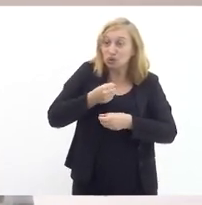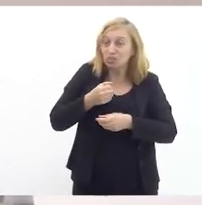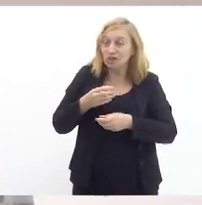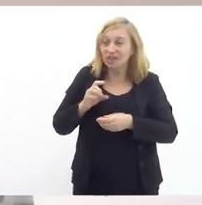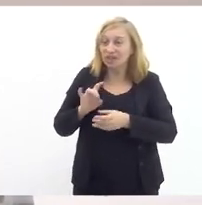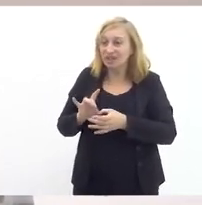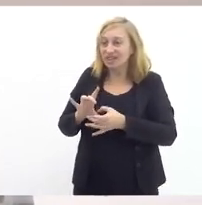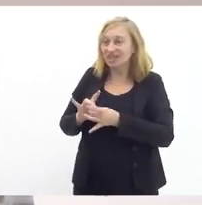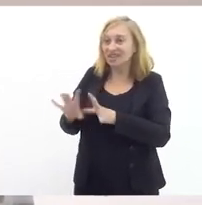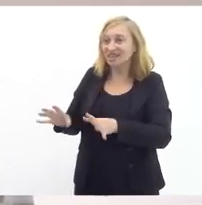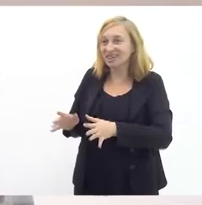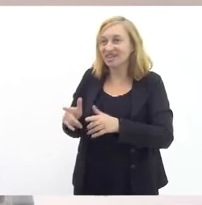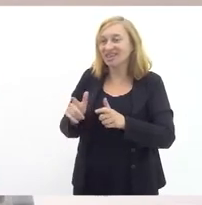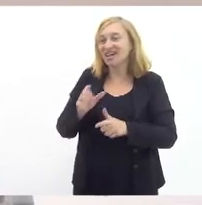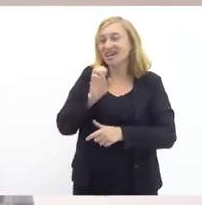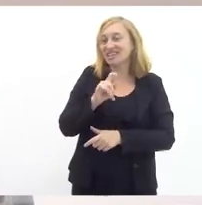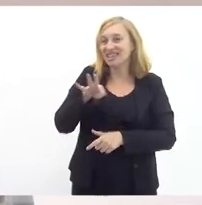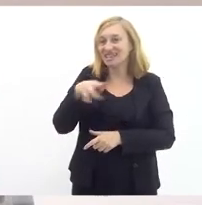passando. Né?